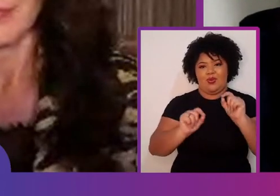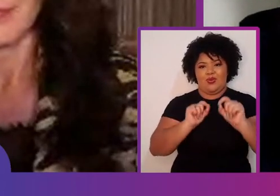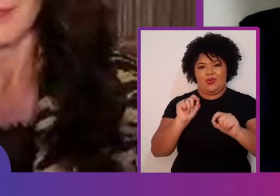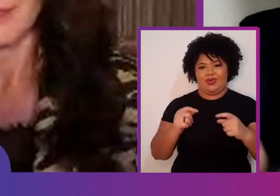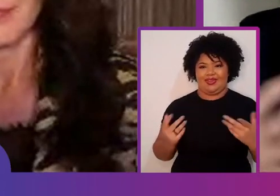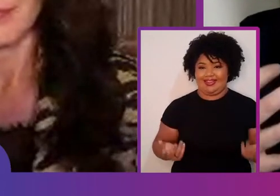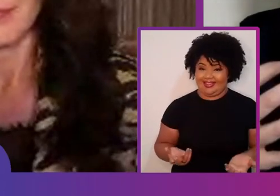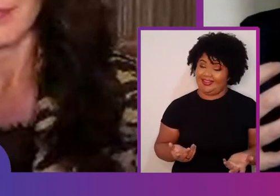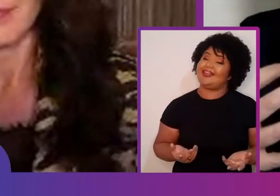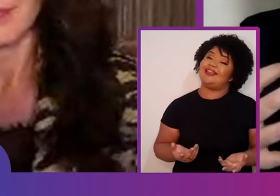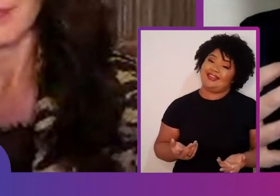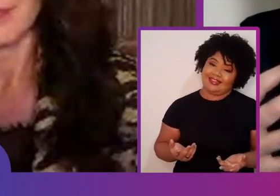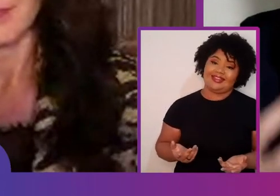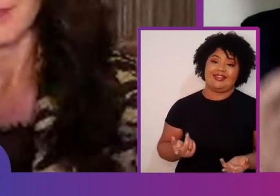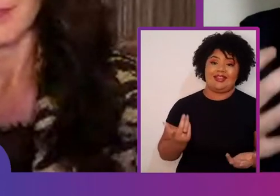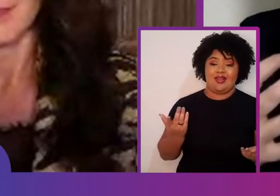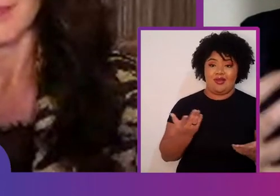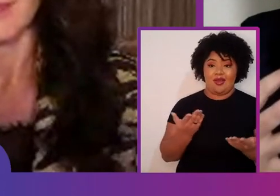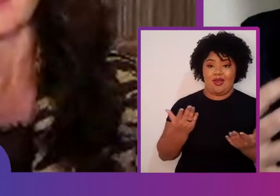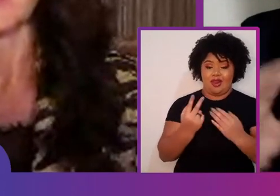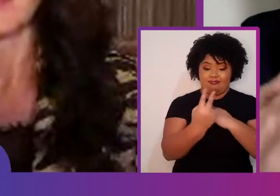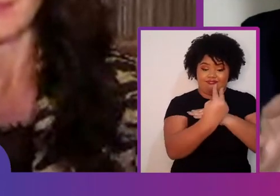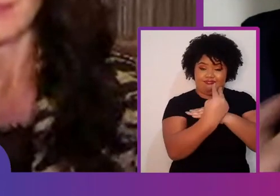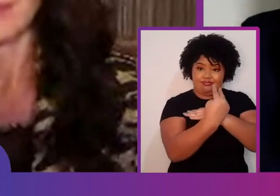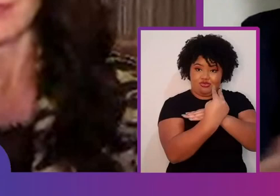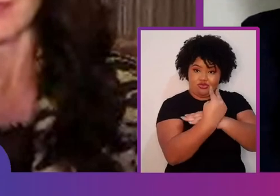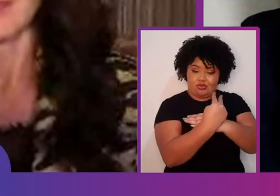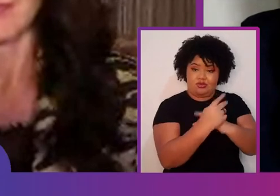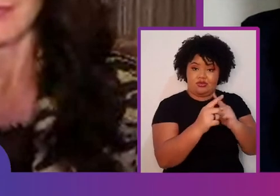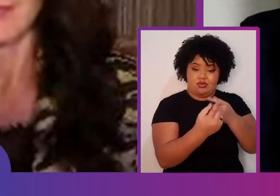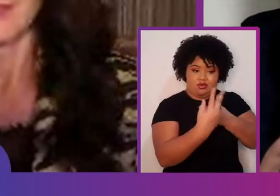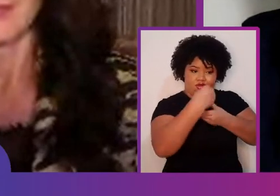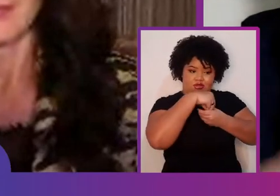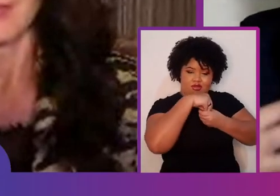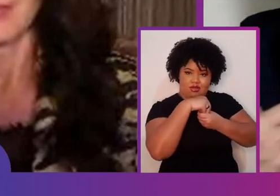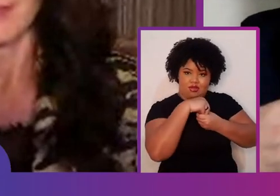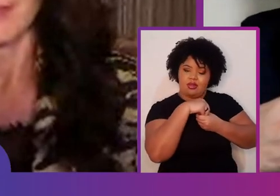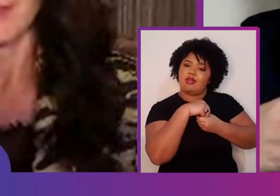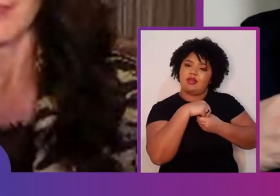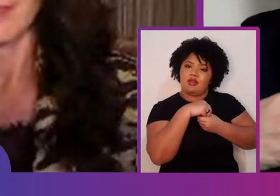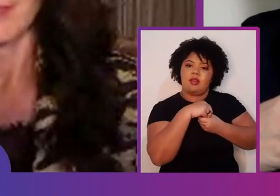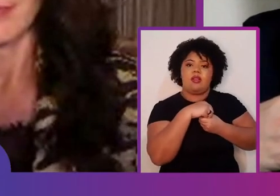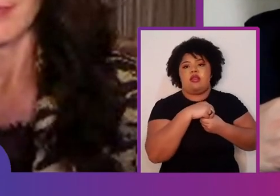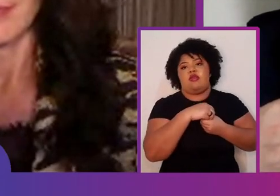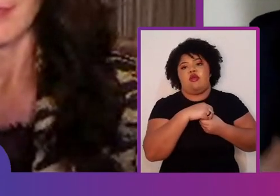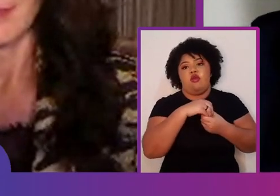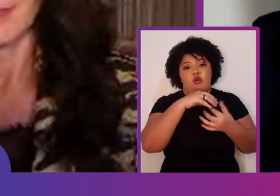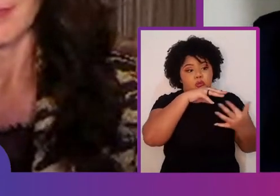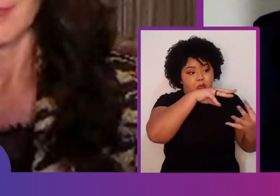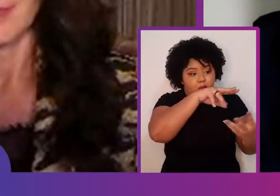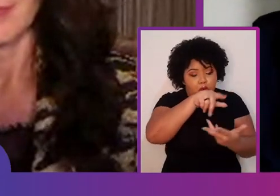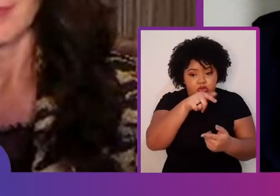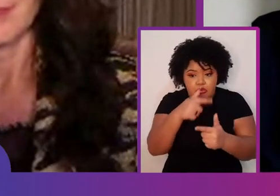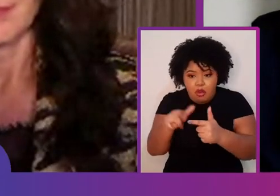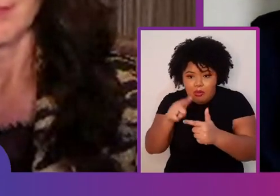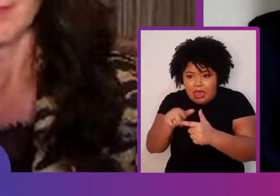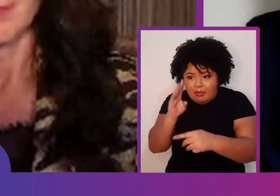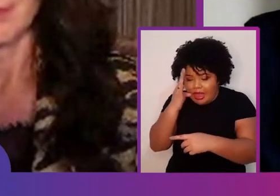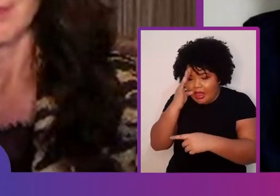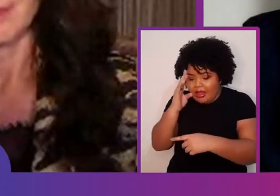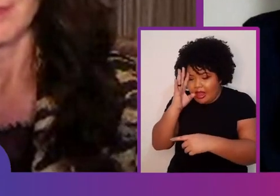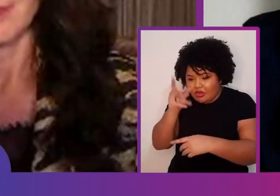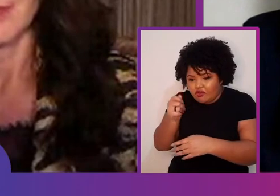ver muito com essa autoproteção, resguardar-se, e aí eu não vou poder resolver o problema do mundo, mas eu vou resolver o meu, né? Isso é super